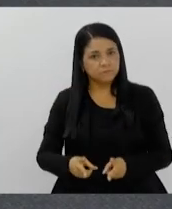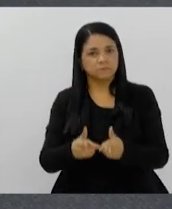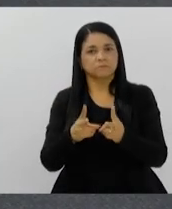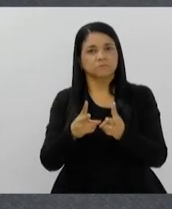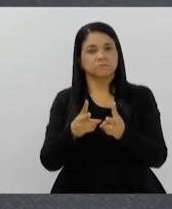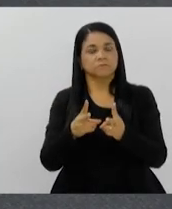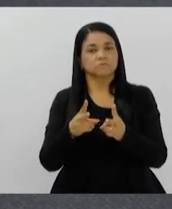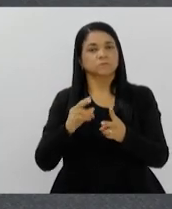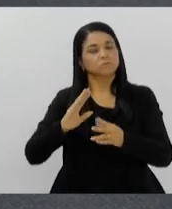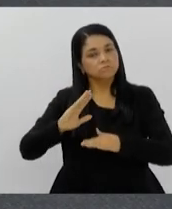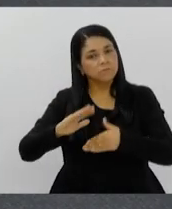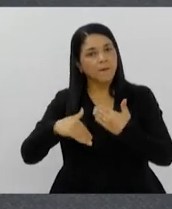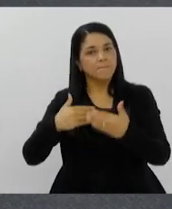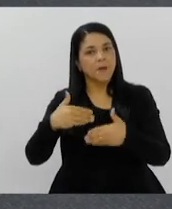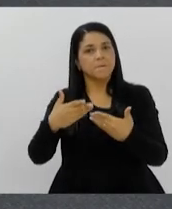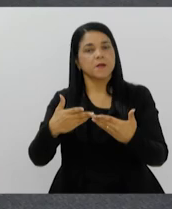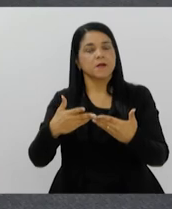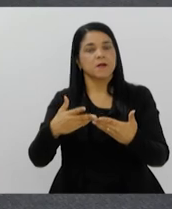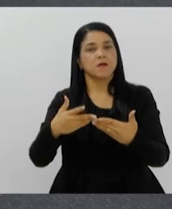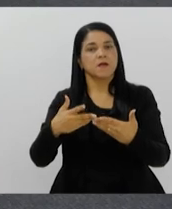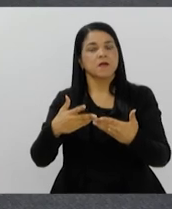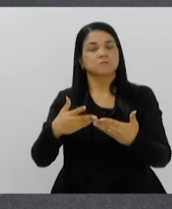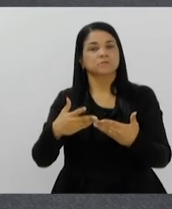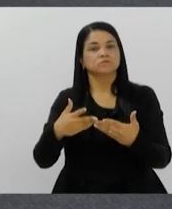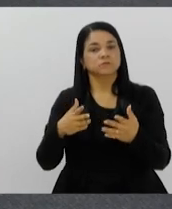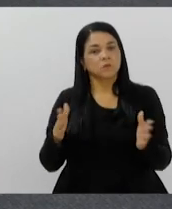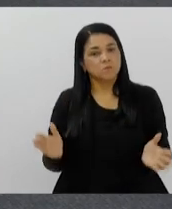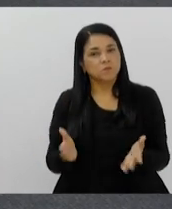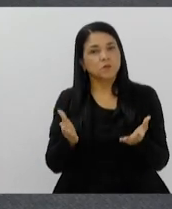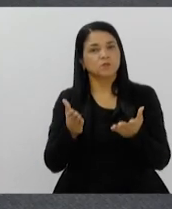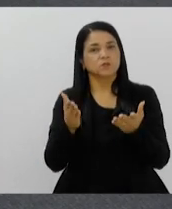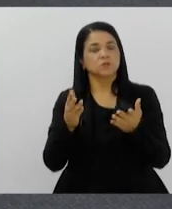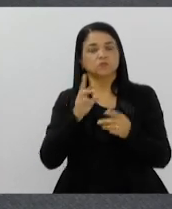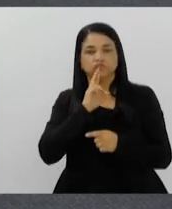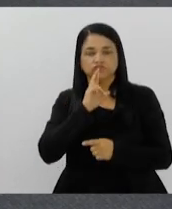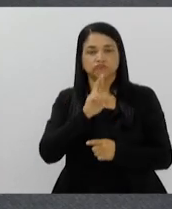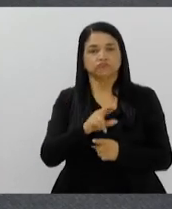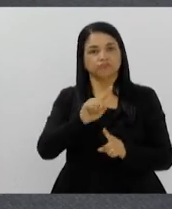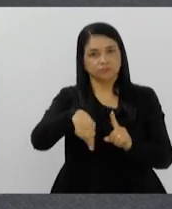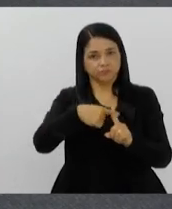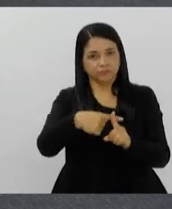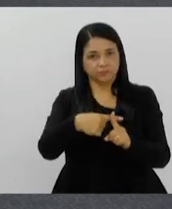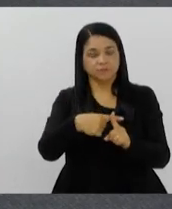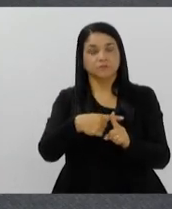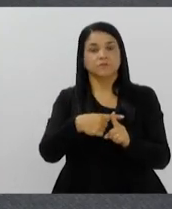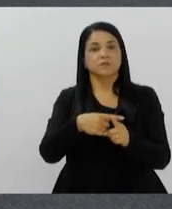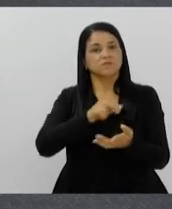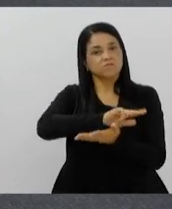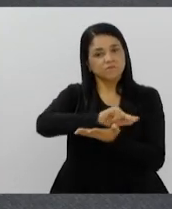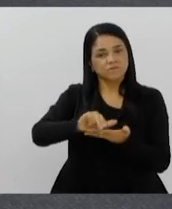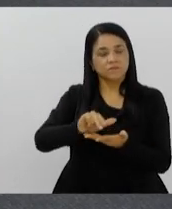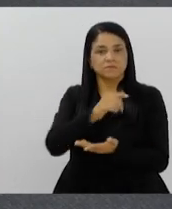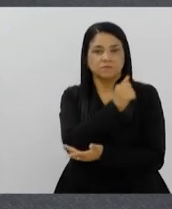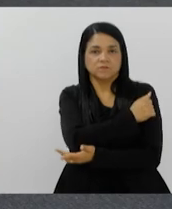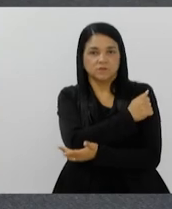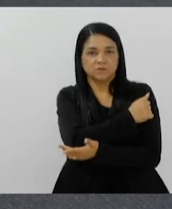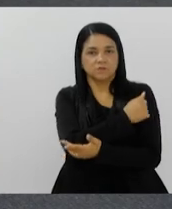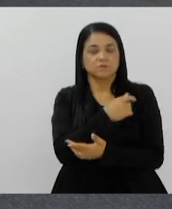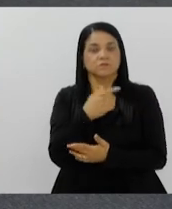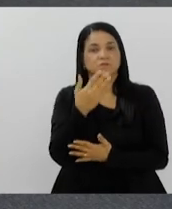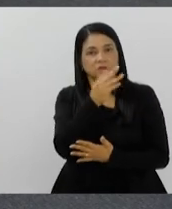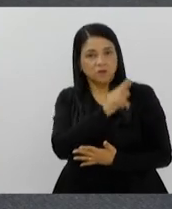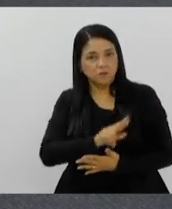permanentemente construindo um entorno que garanta a promoção de seus resultados. A diversificação dos alunos do ensino